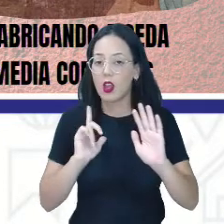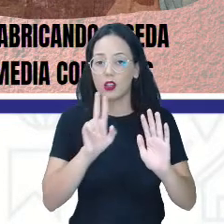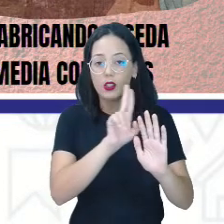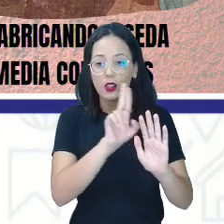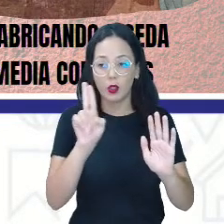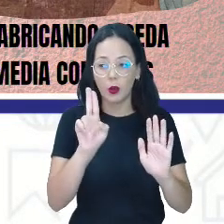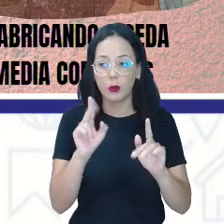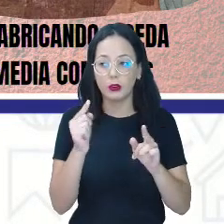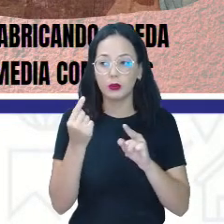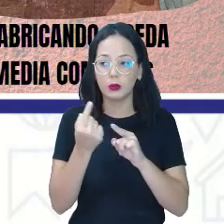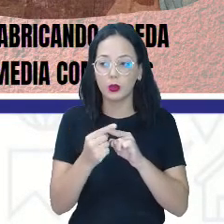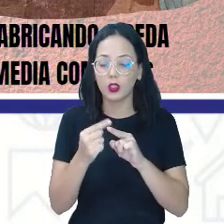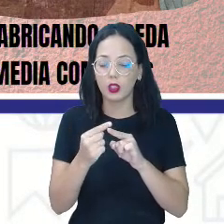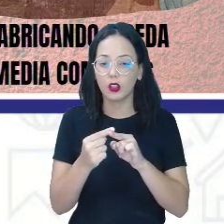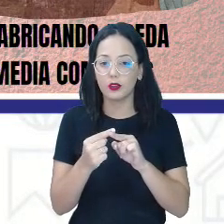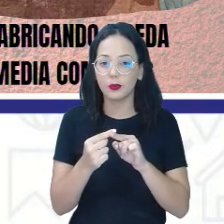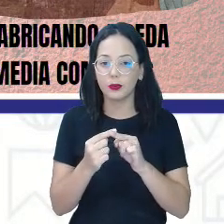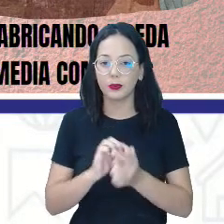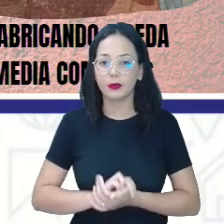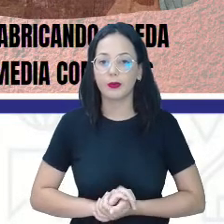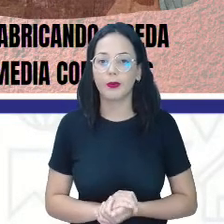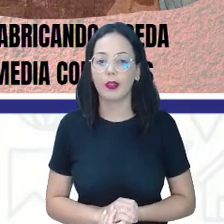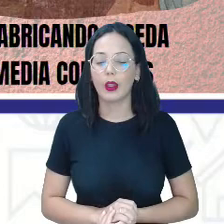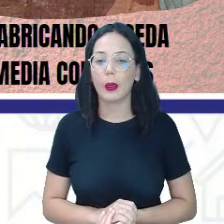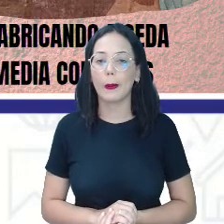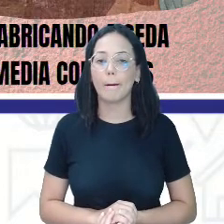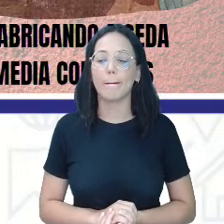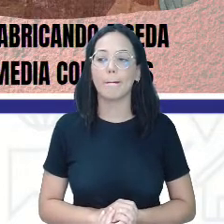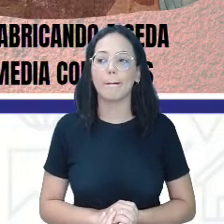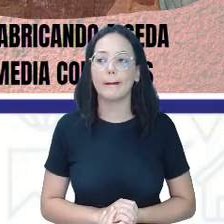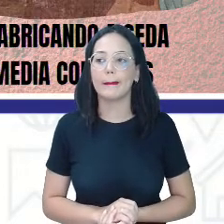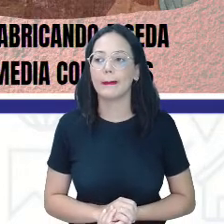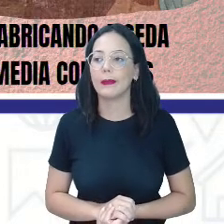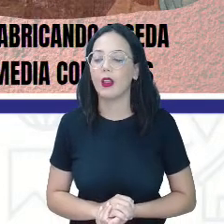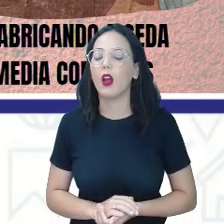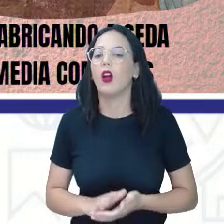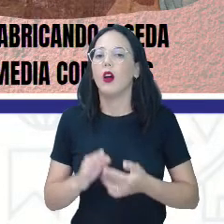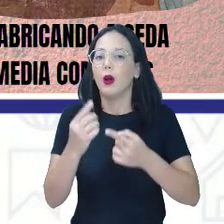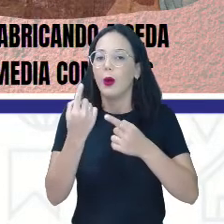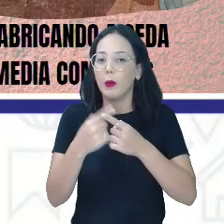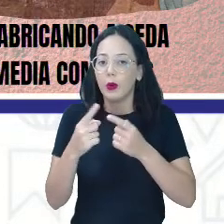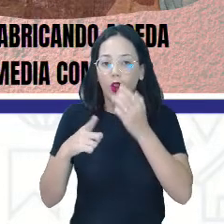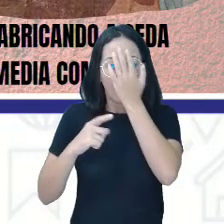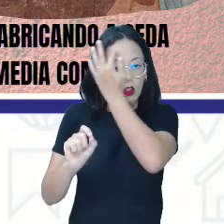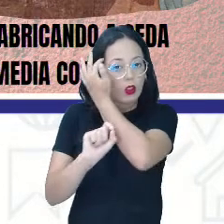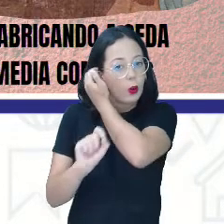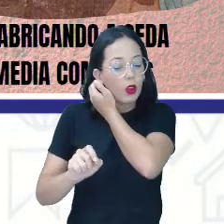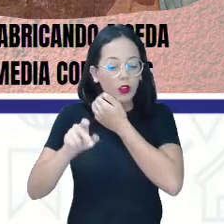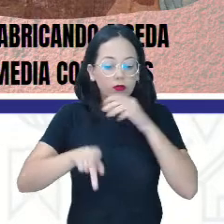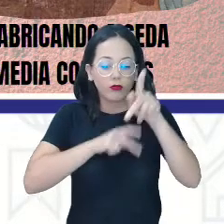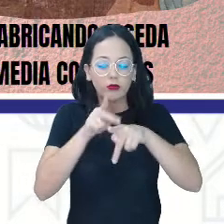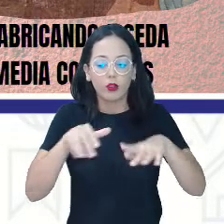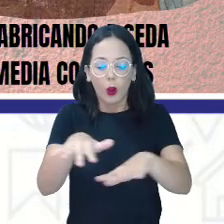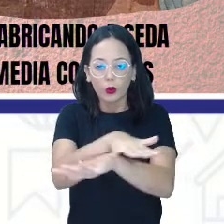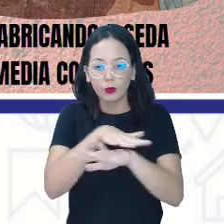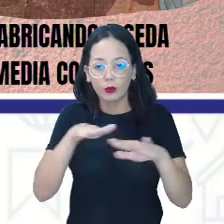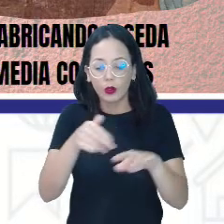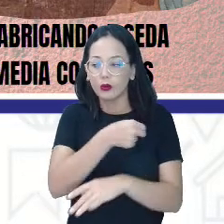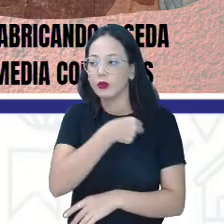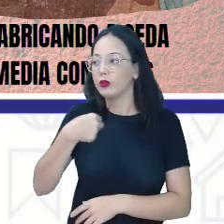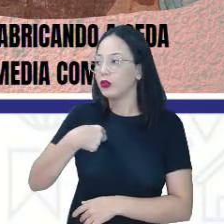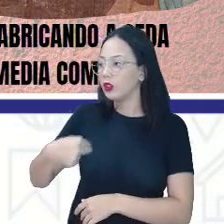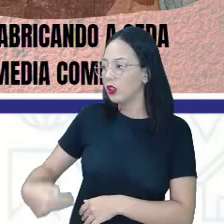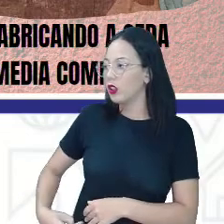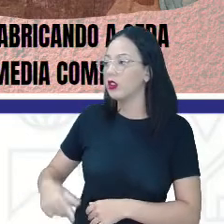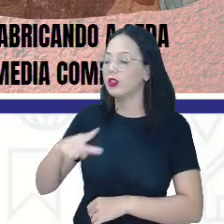porque a gente vai ter ali, né, pelos chineses, né, eles vão ter